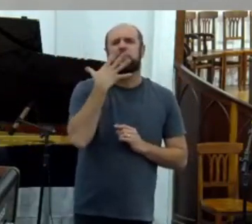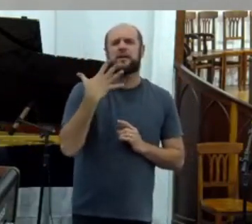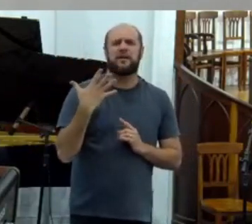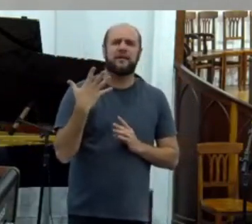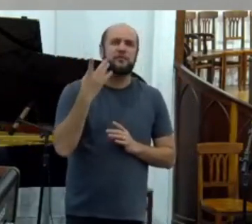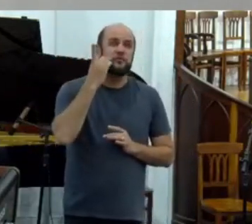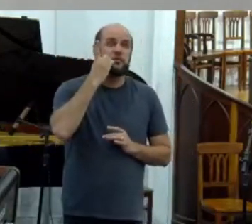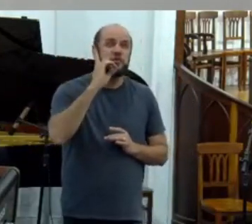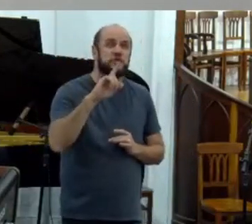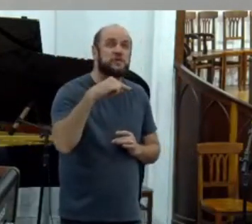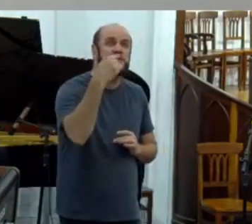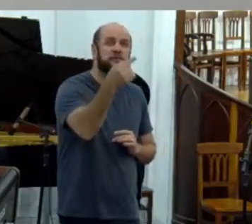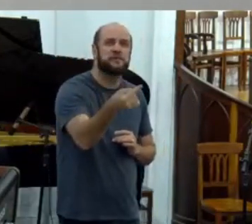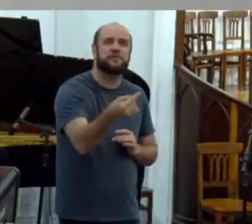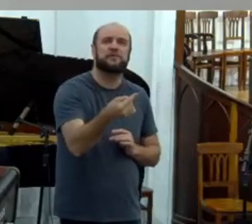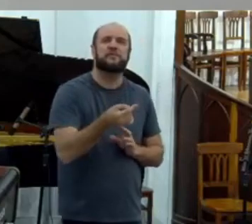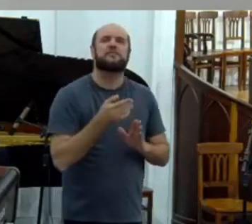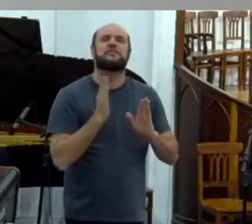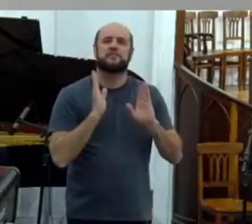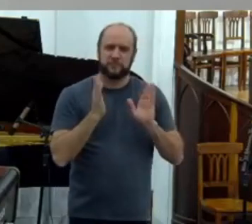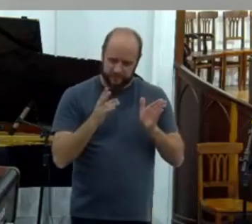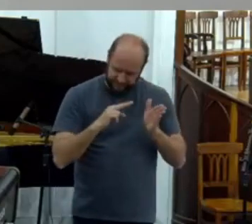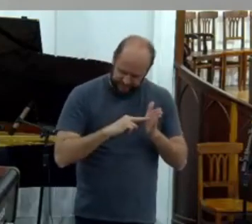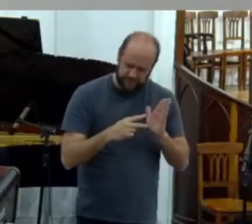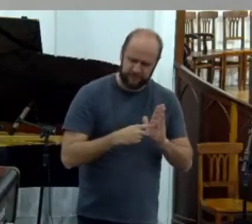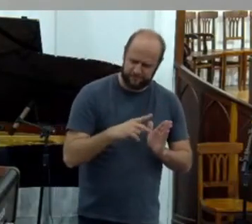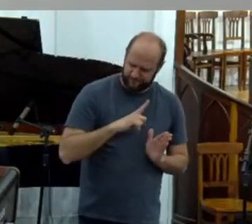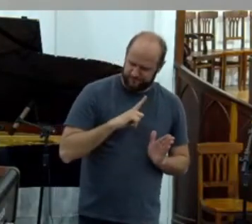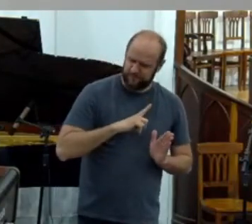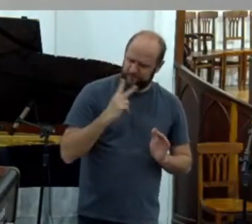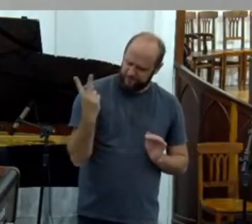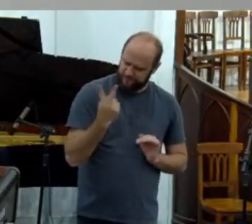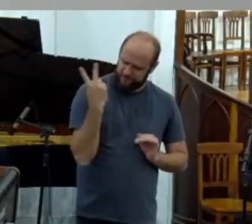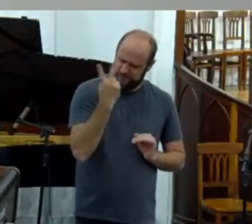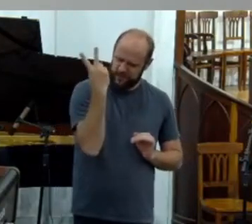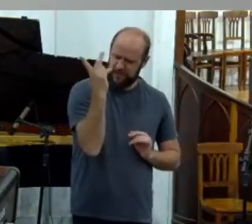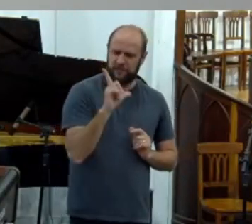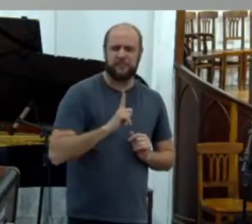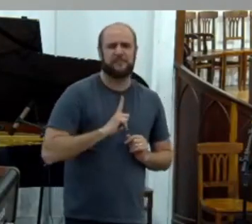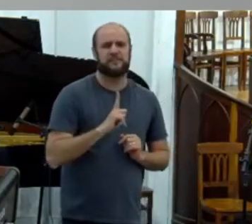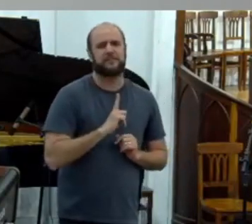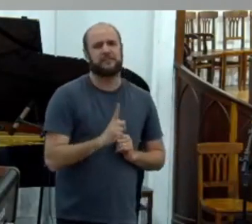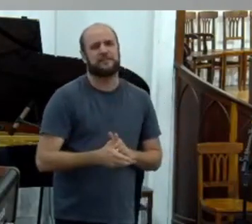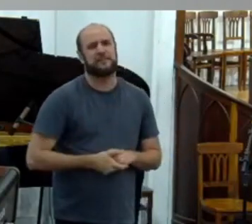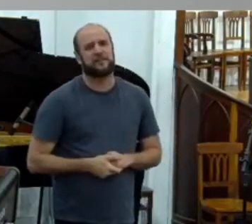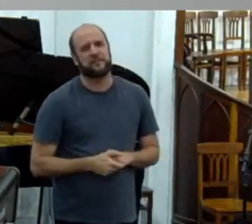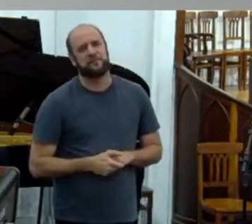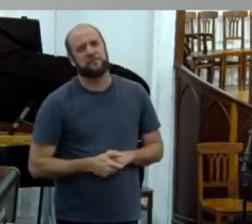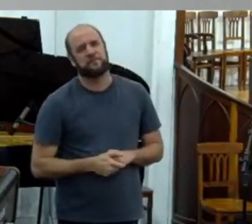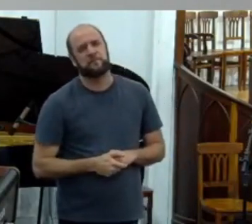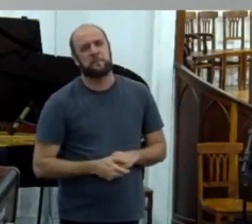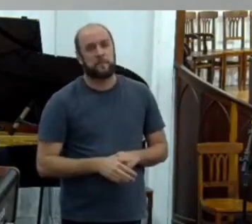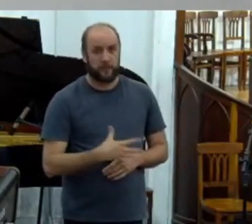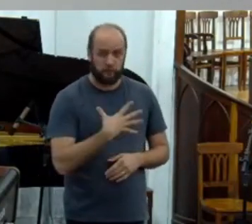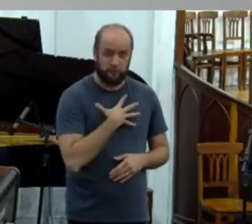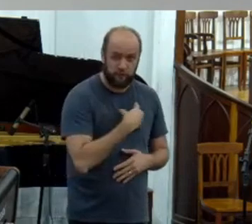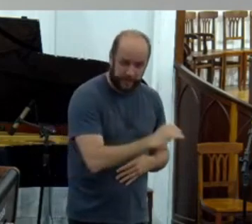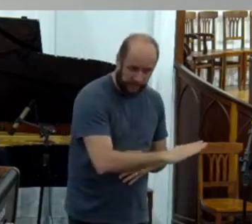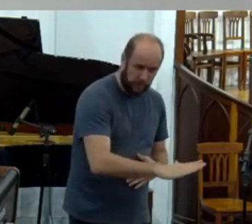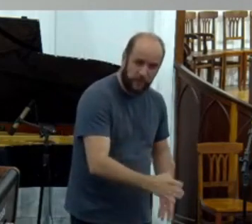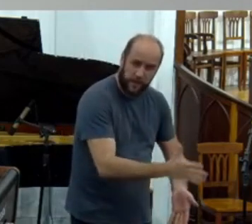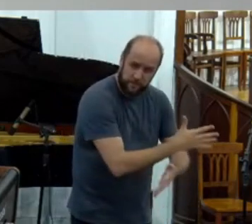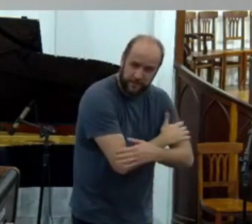dia seguinte, já tem significado e já tem valor. Quando você abraça seu filho indo para o